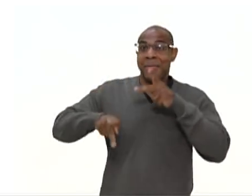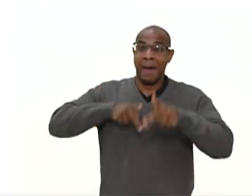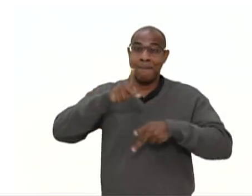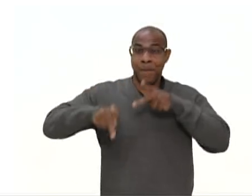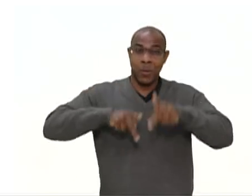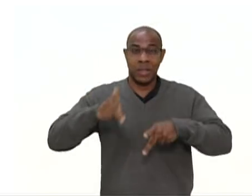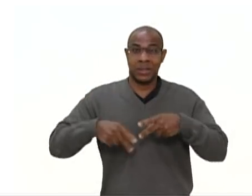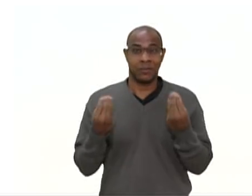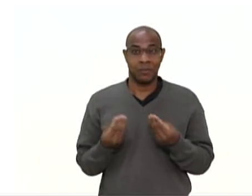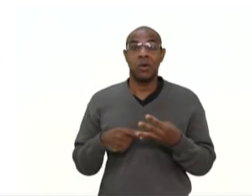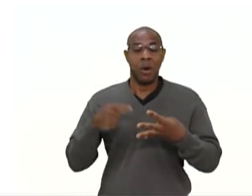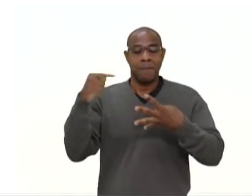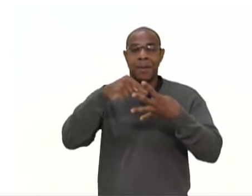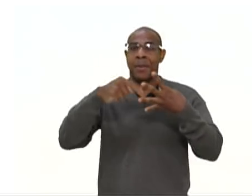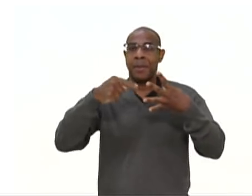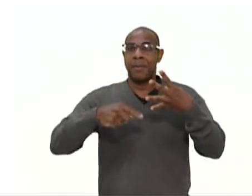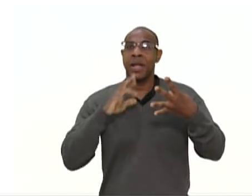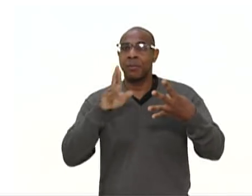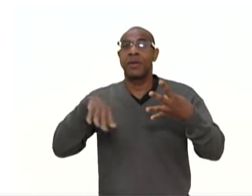resposta correta?